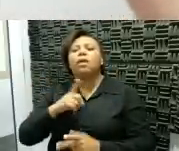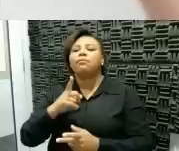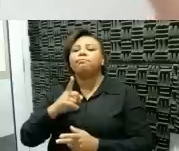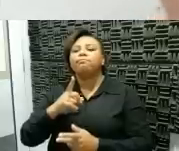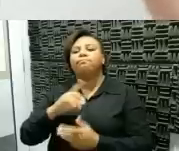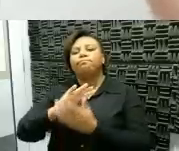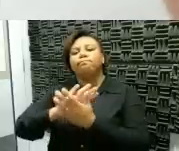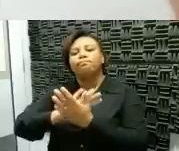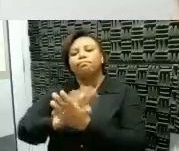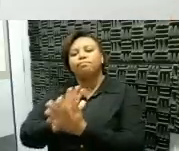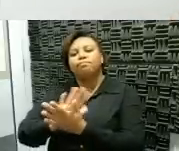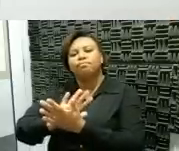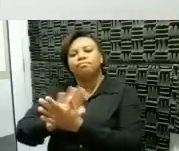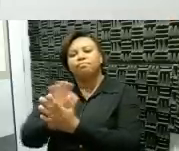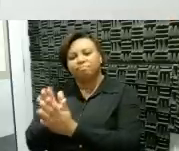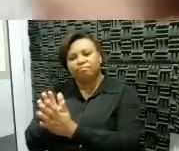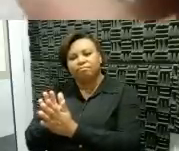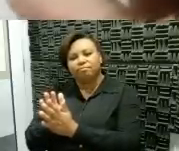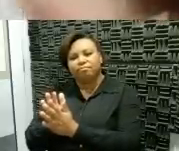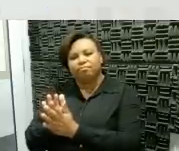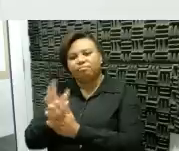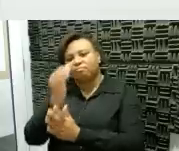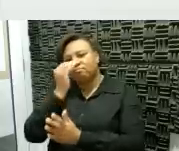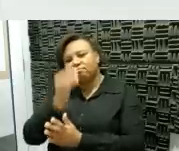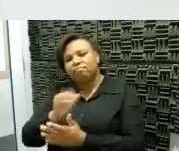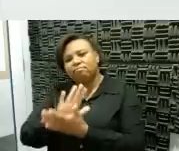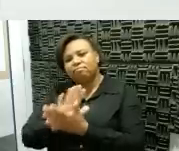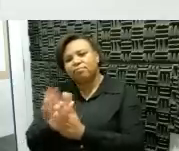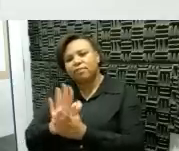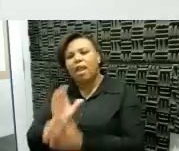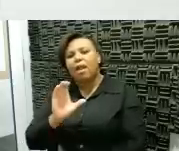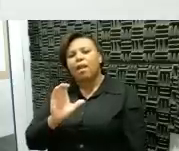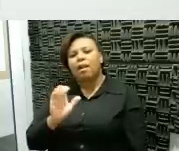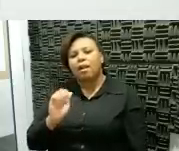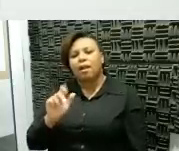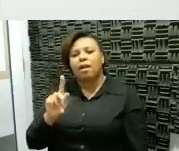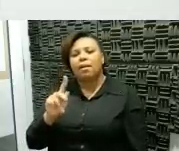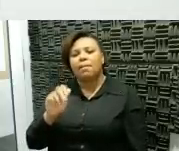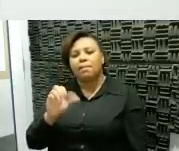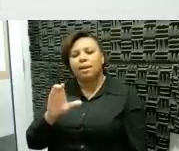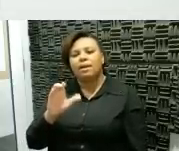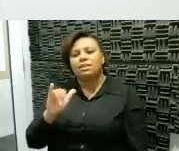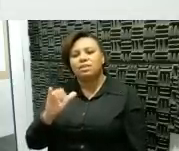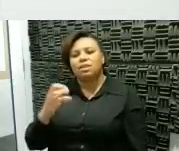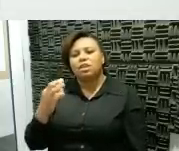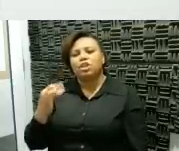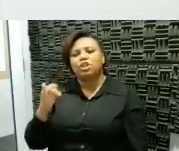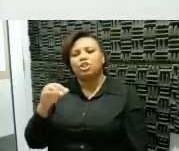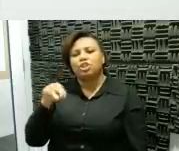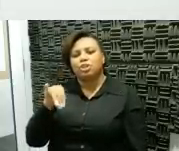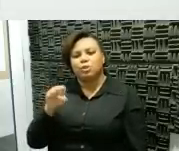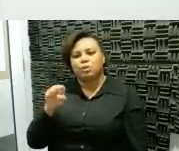capacitismo eu tô escrevendo aqui o capacitismo né do inglês vem de disais eh que é eh